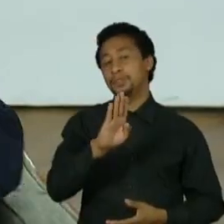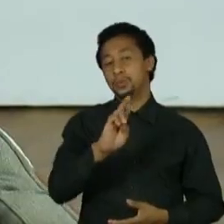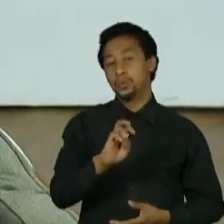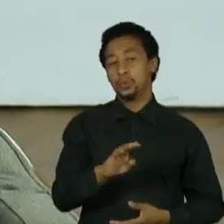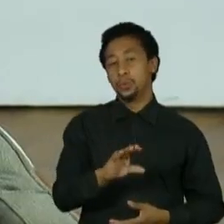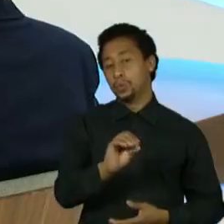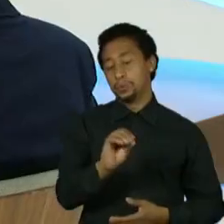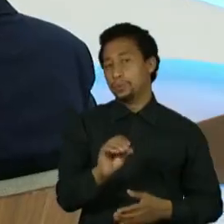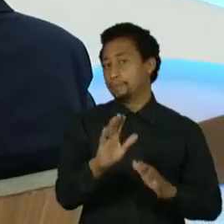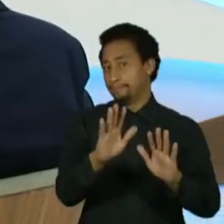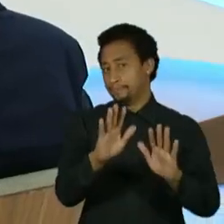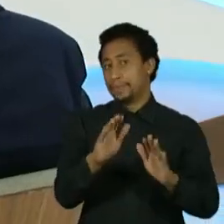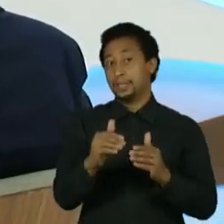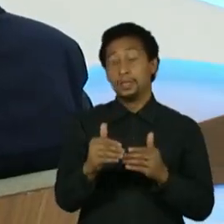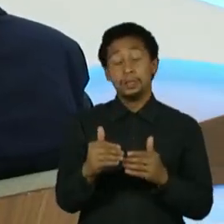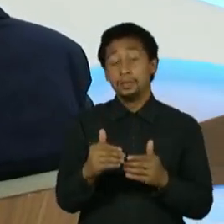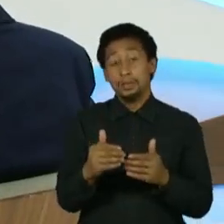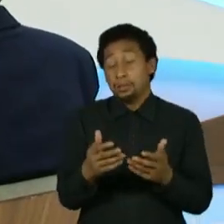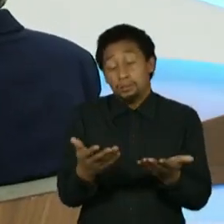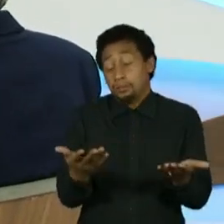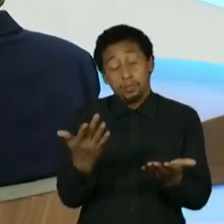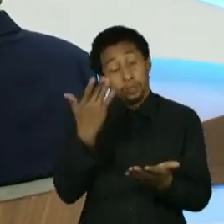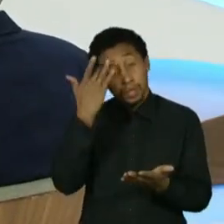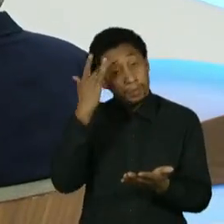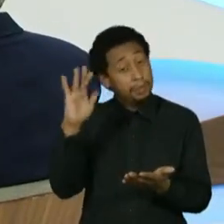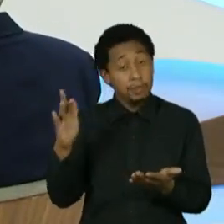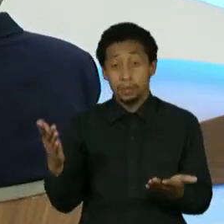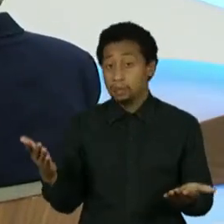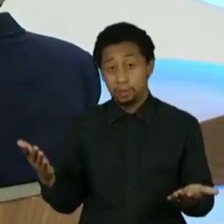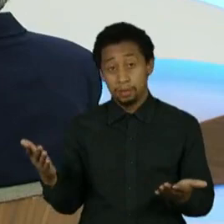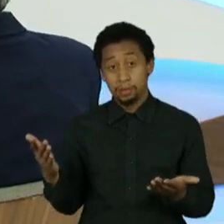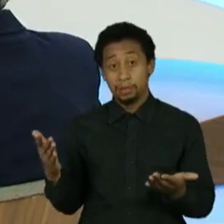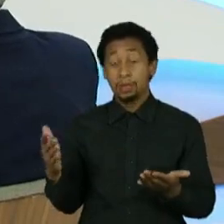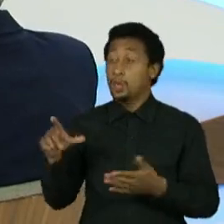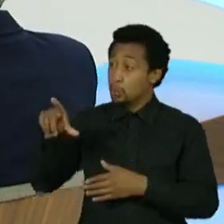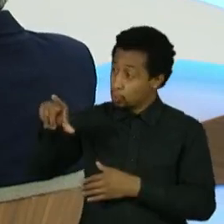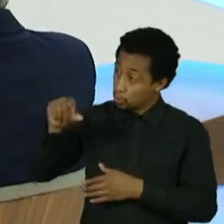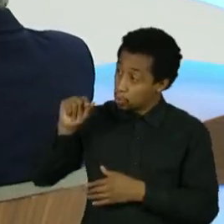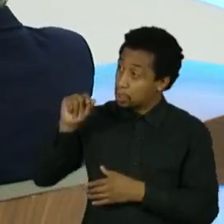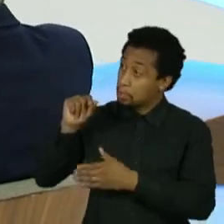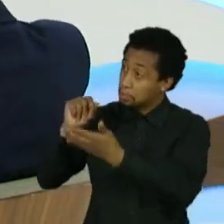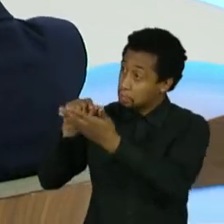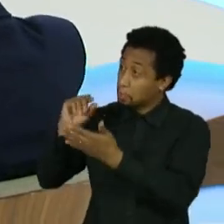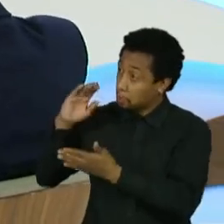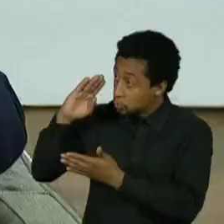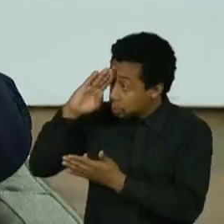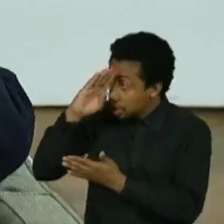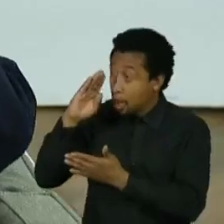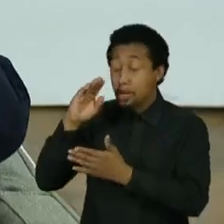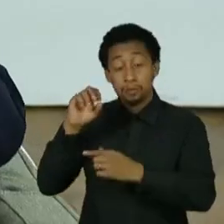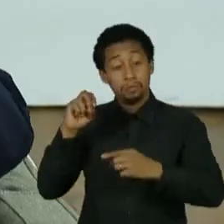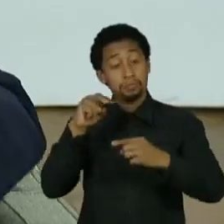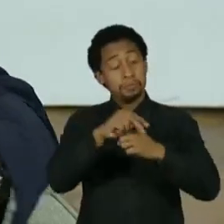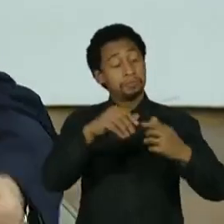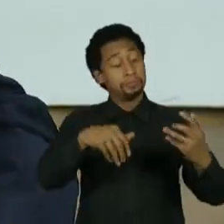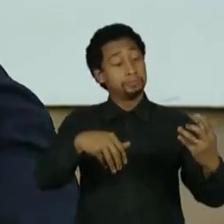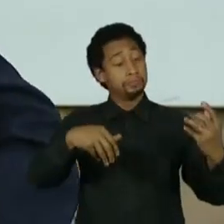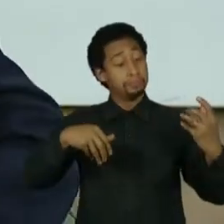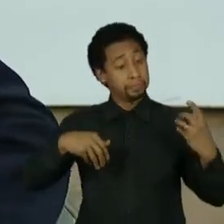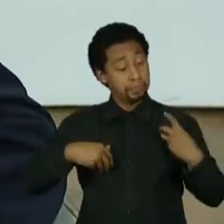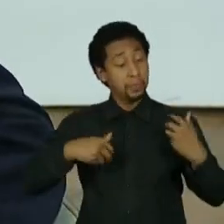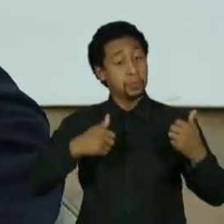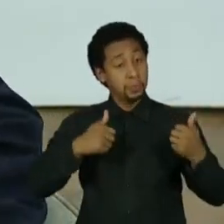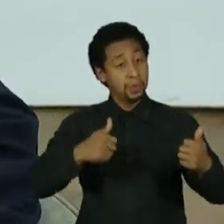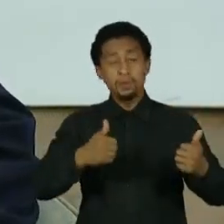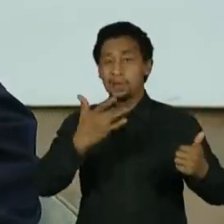Nós não prevíamos o que ia acontecer. A minha impressão é que, depois da transição, da consolidação da